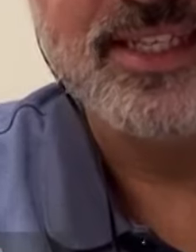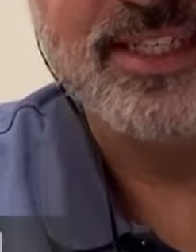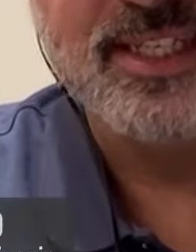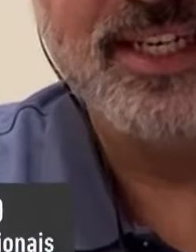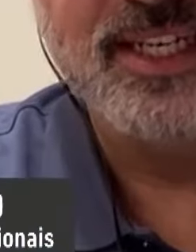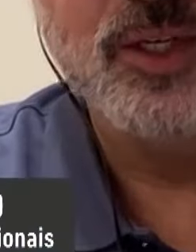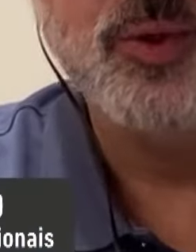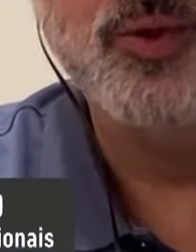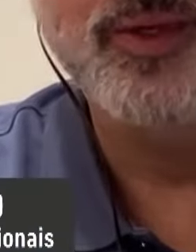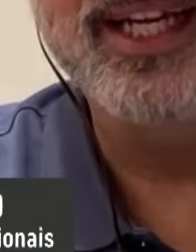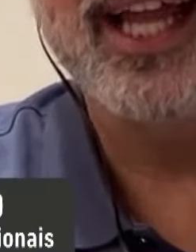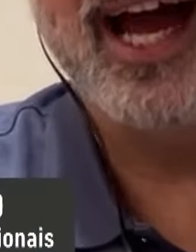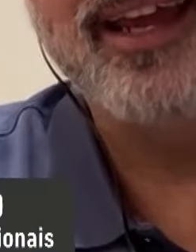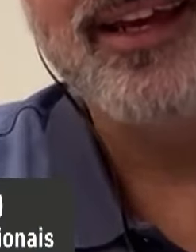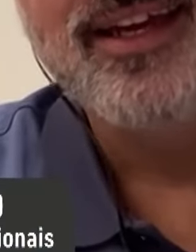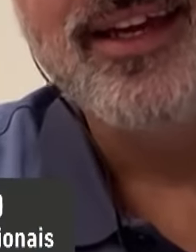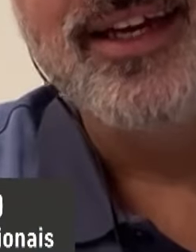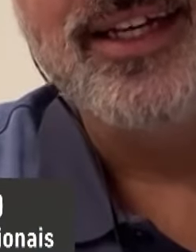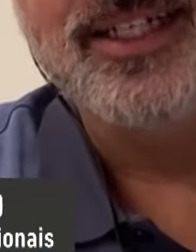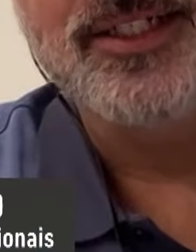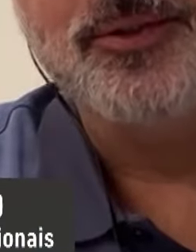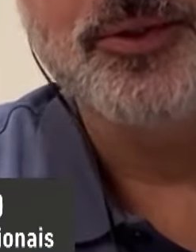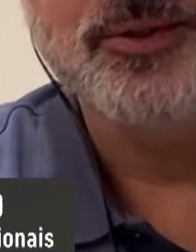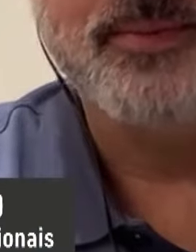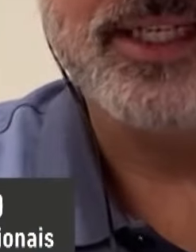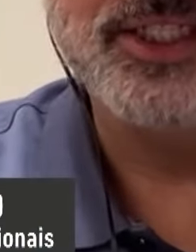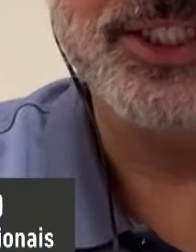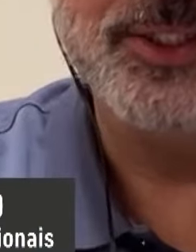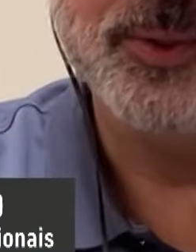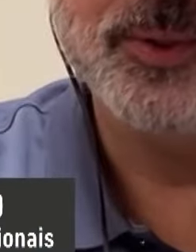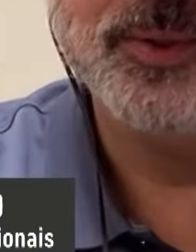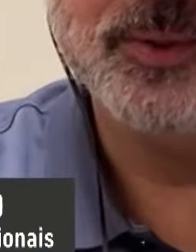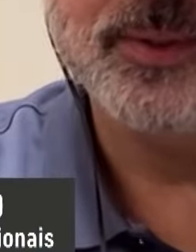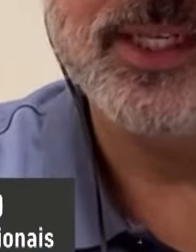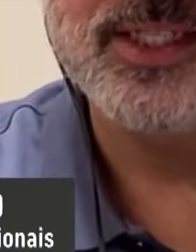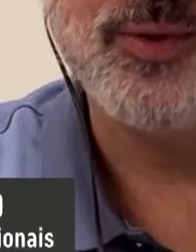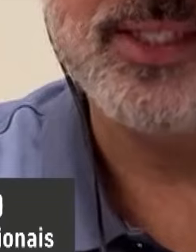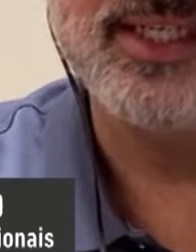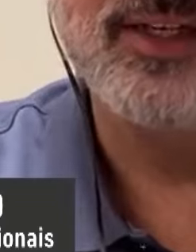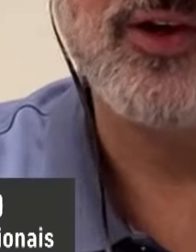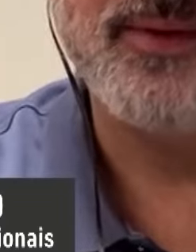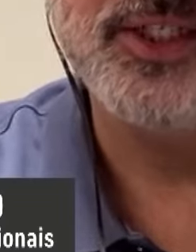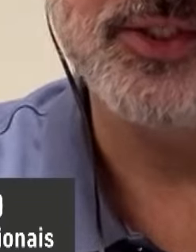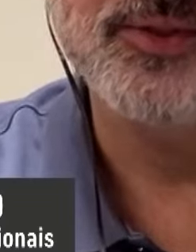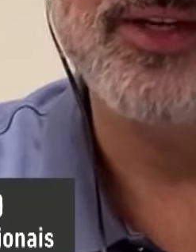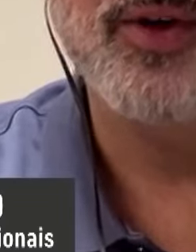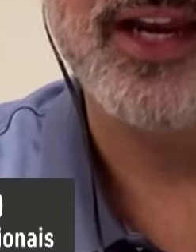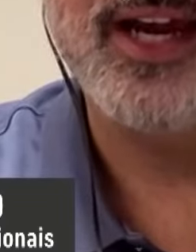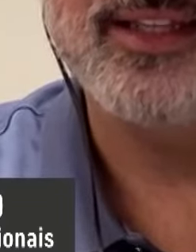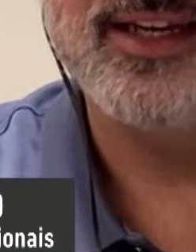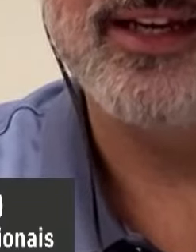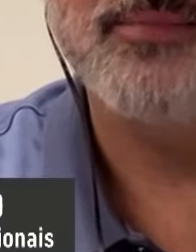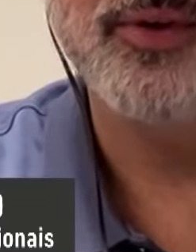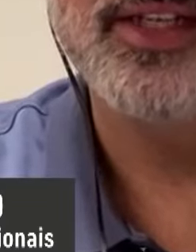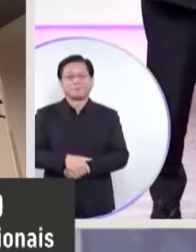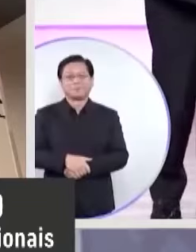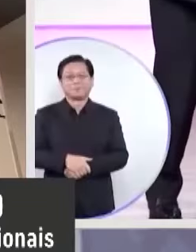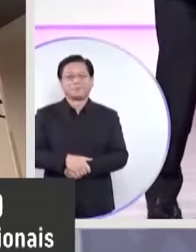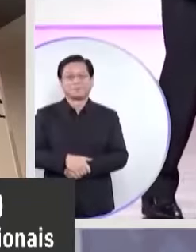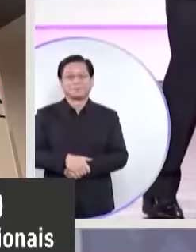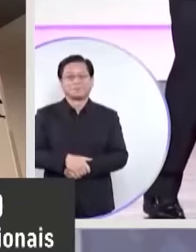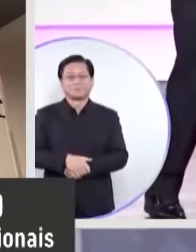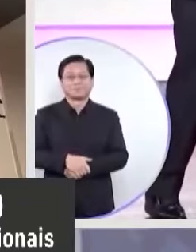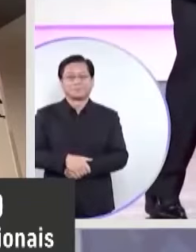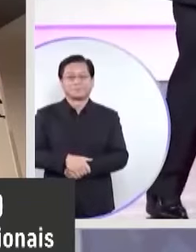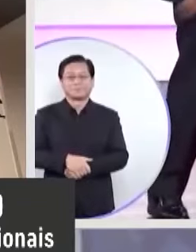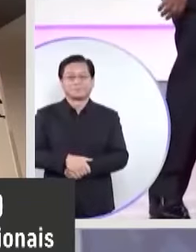pesquisas seria o William liy eh do partido da situação que é o partido Democrata Progressista